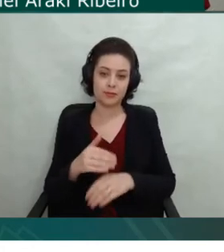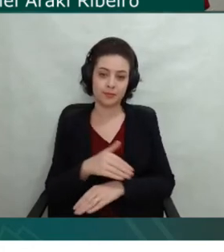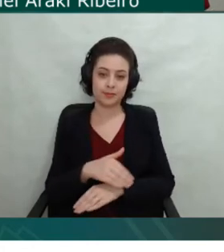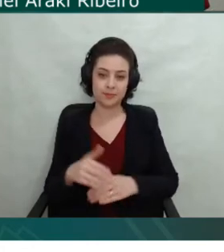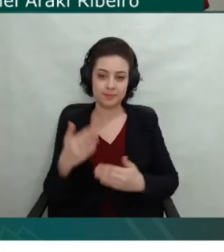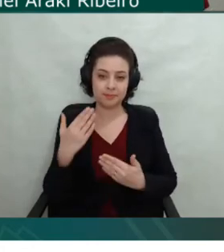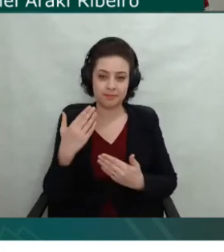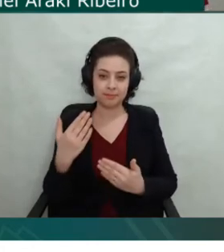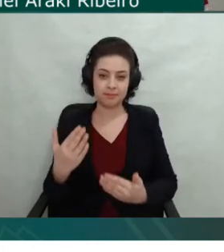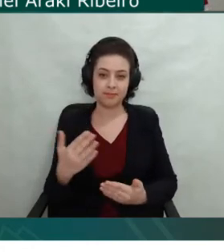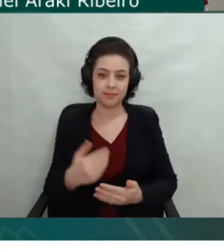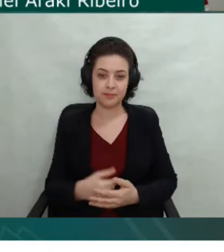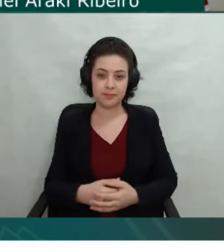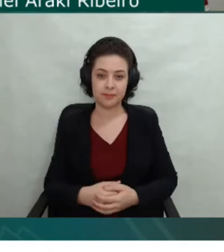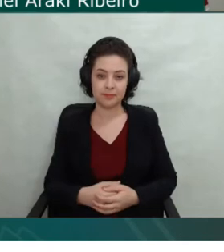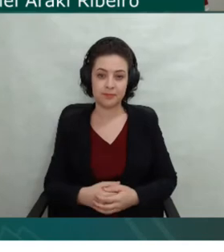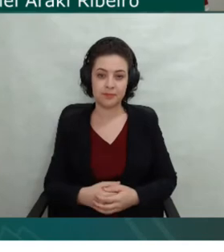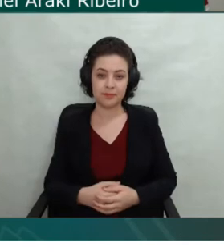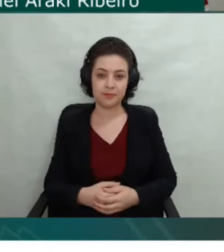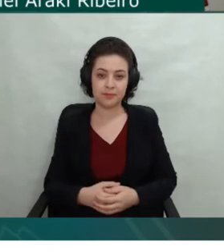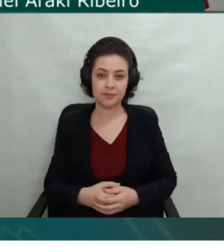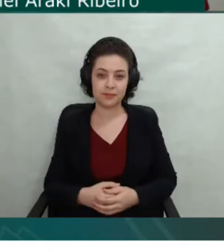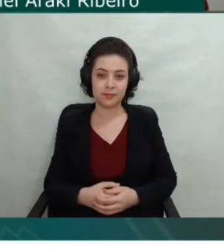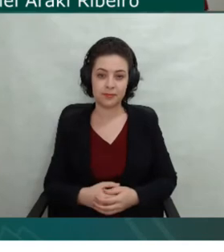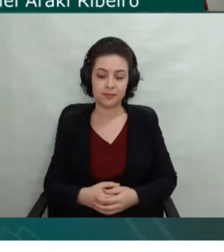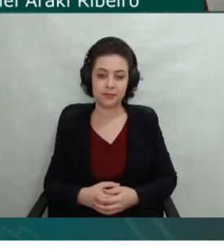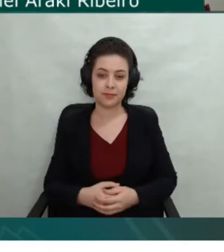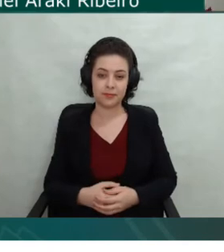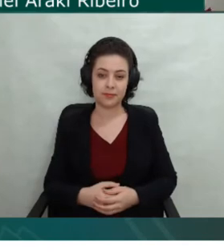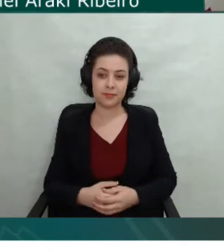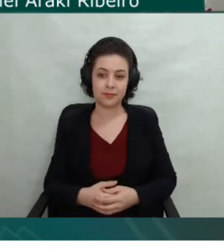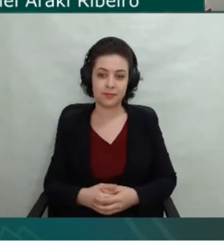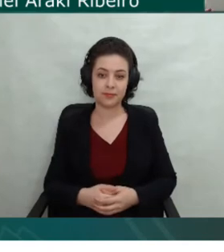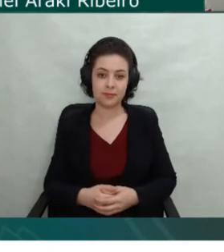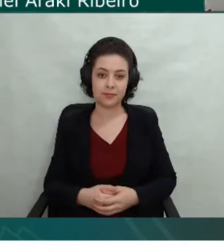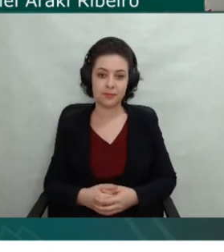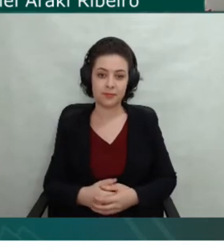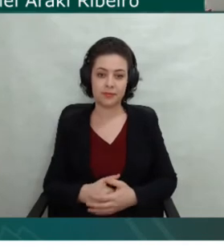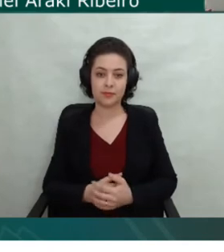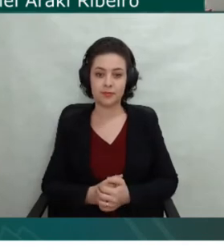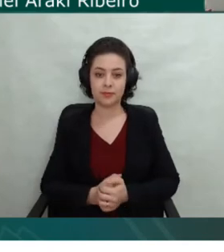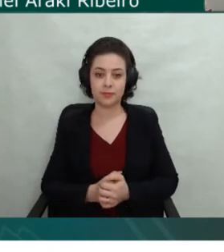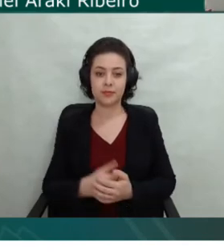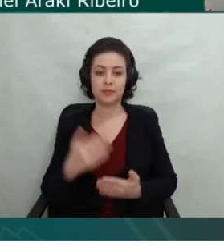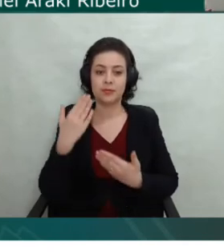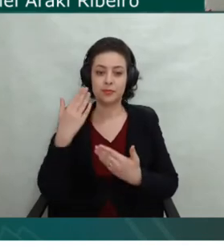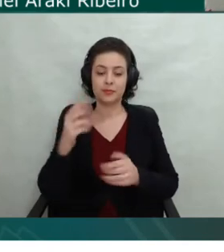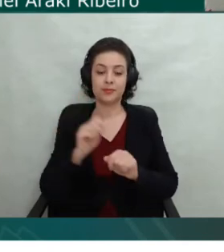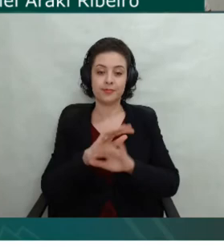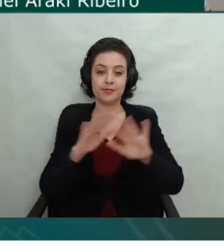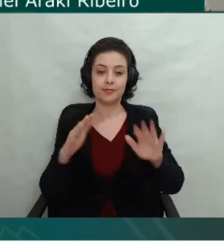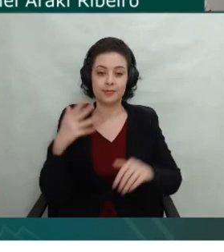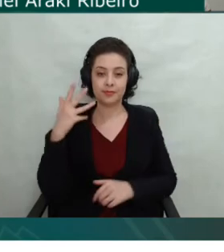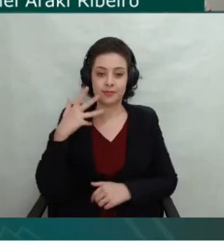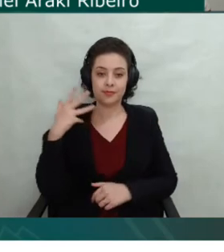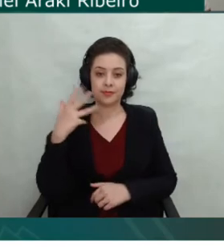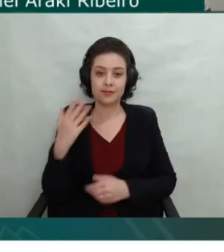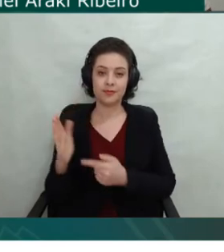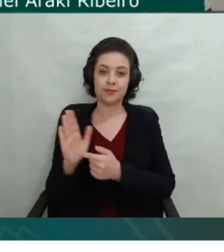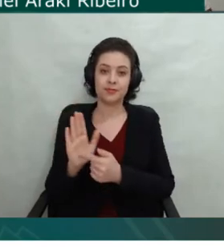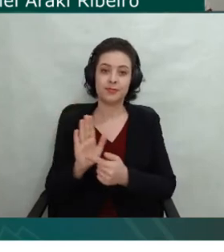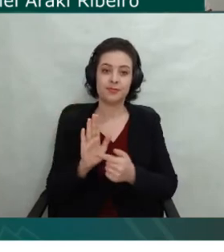Gustavo. Professora Deise, muito obrigado pela clareza na apresentação, por ter mostrado todos esses passos